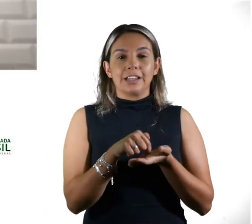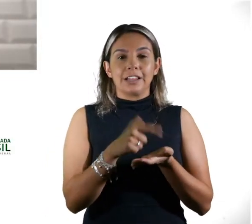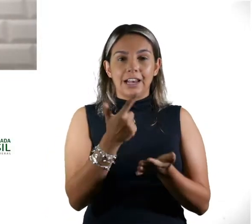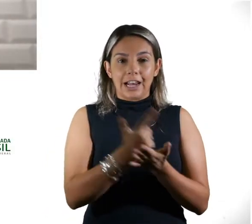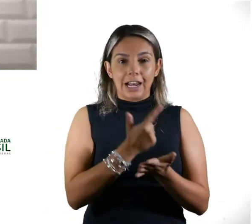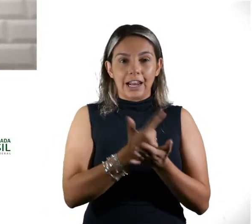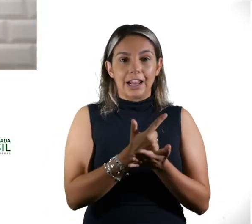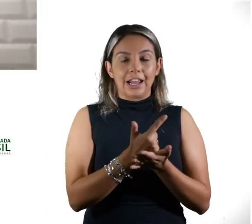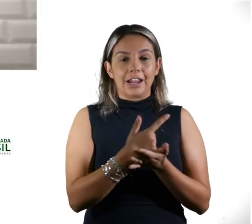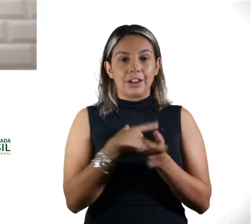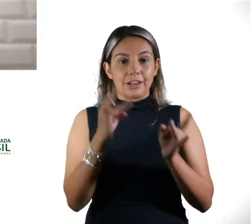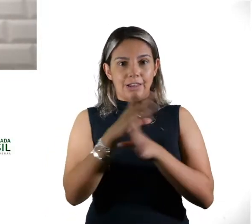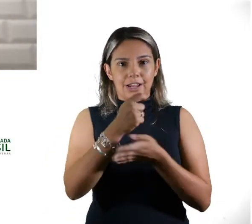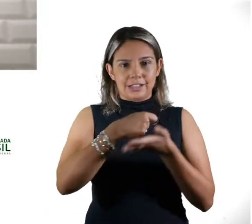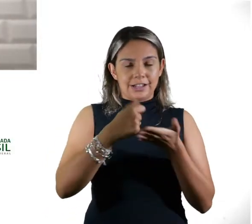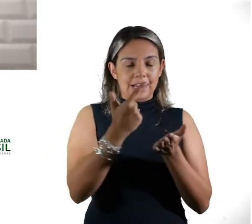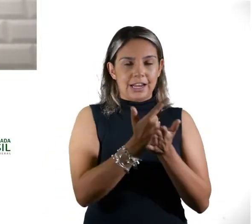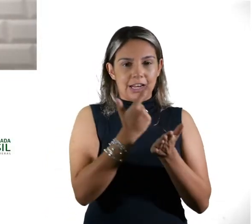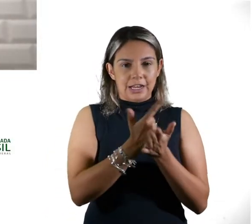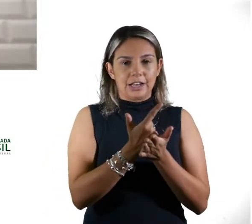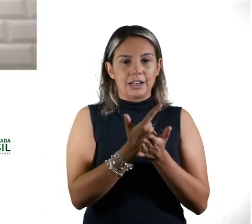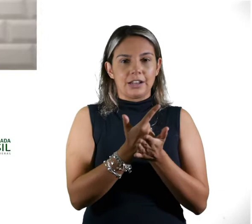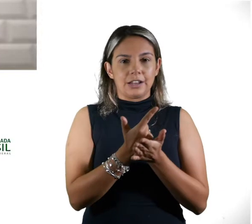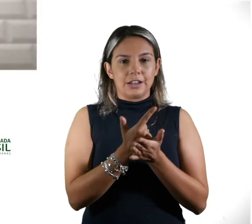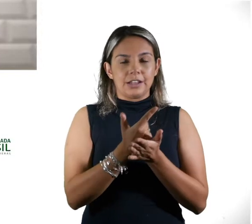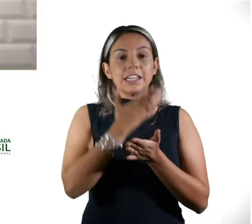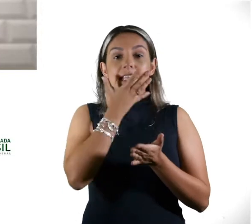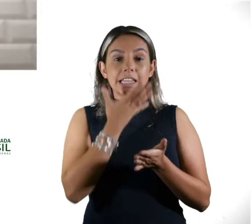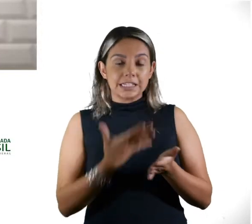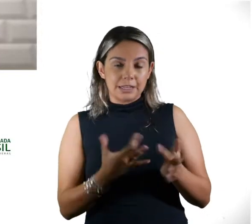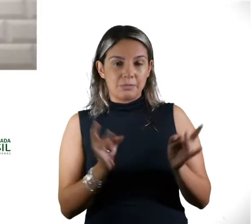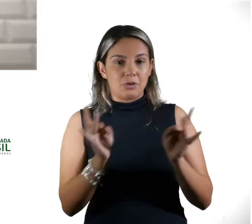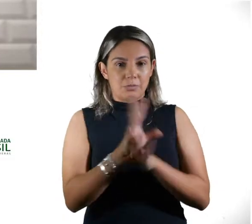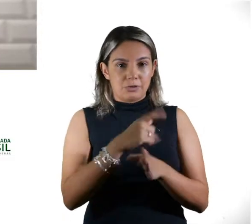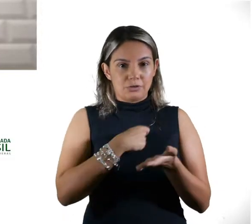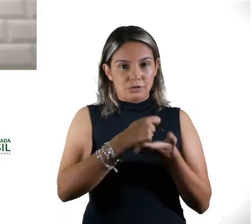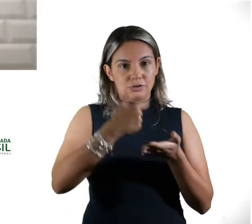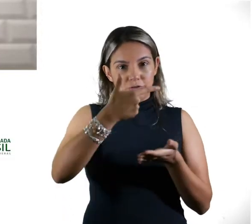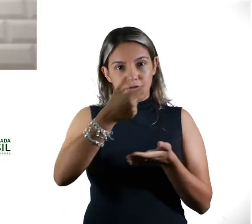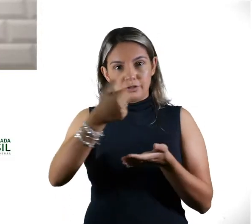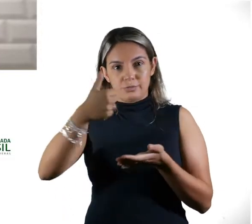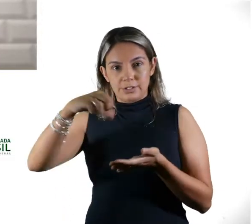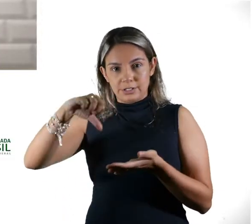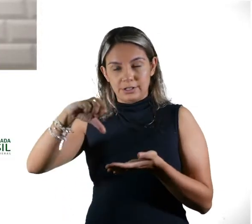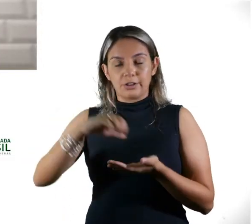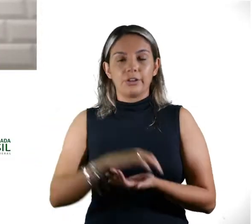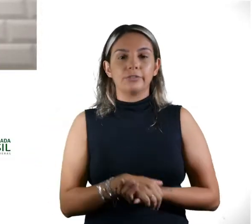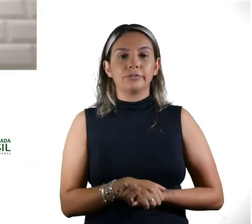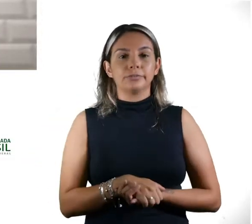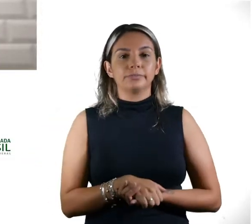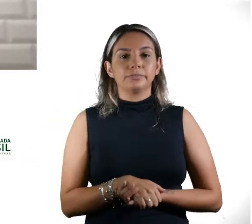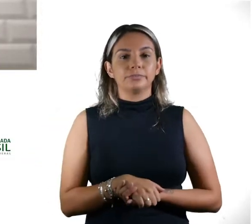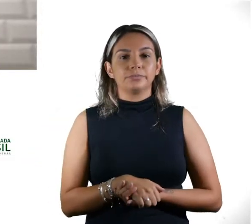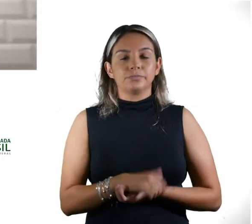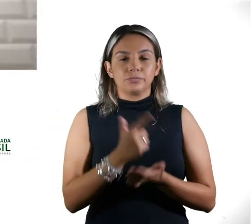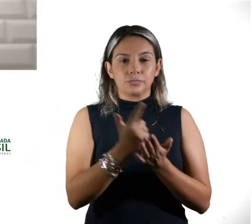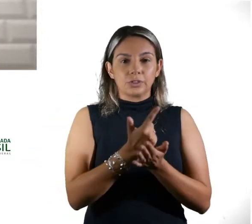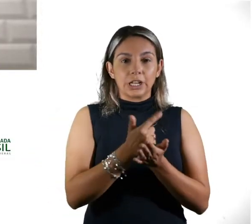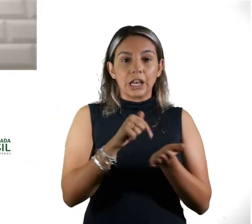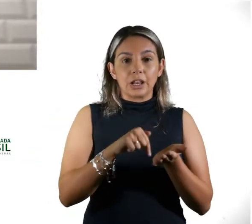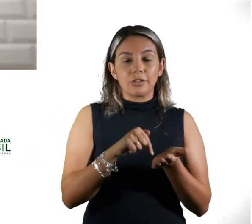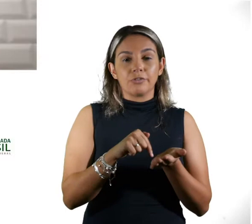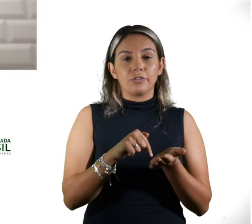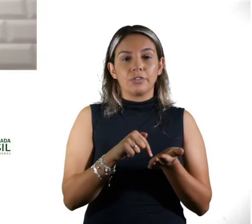o livro, eu terminei de escrever o livro em dezembro de 2019, né? Foi. O